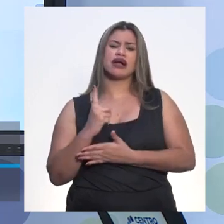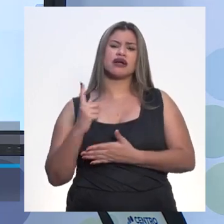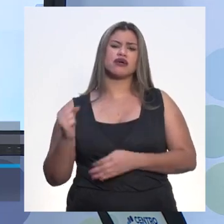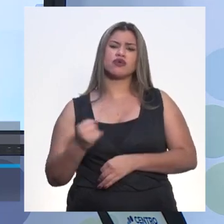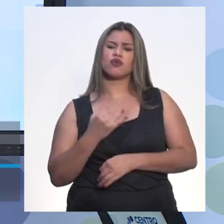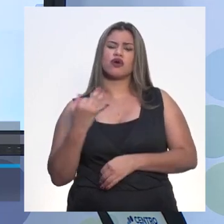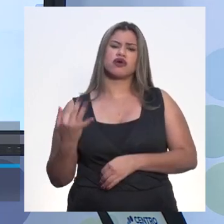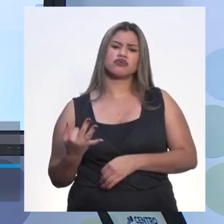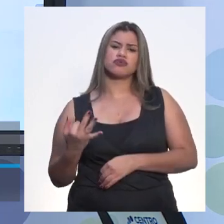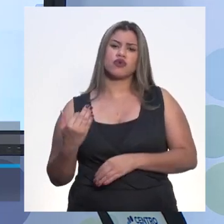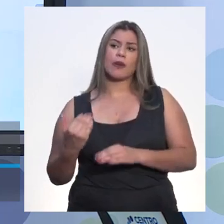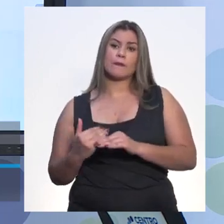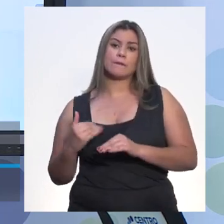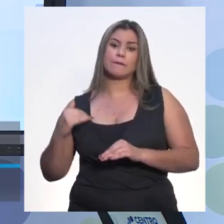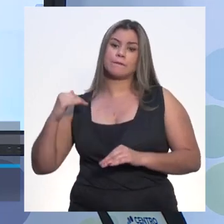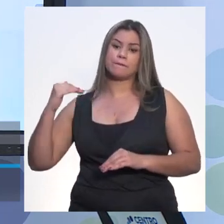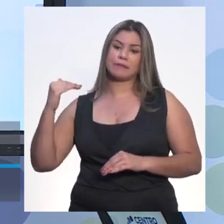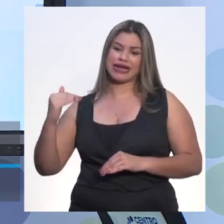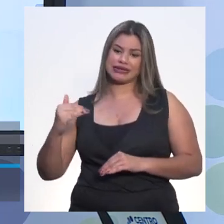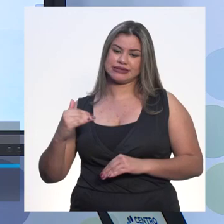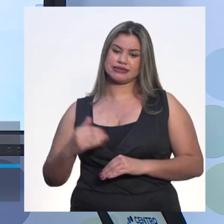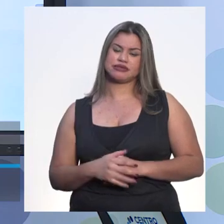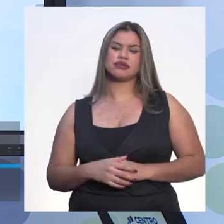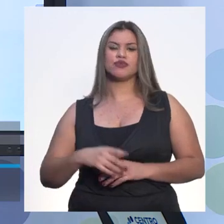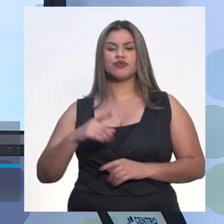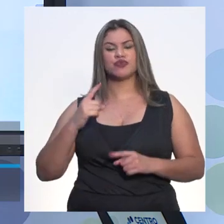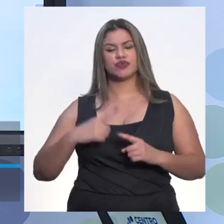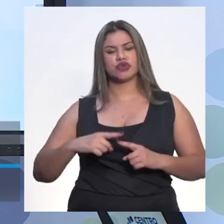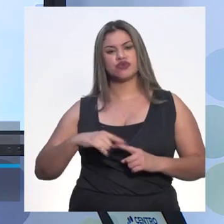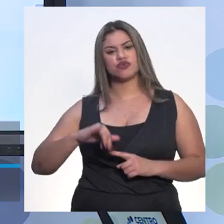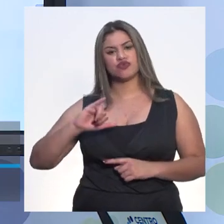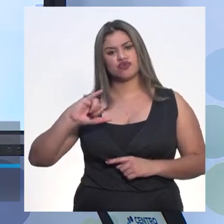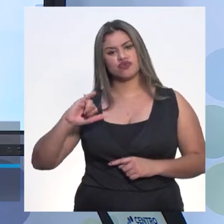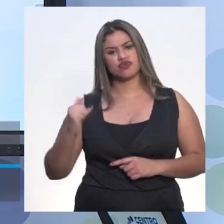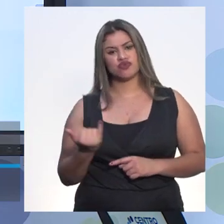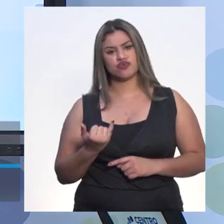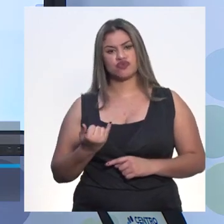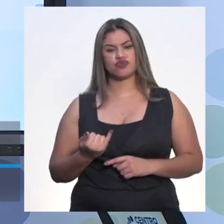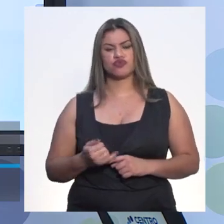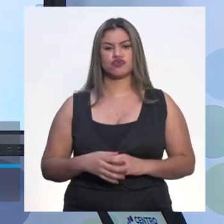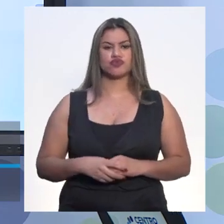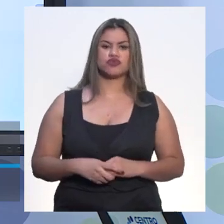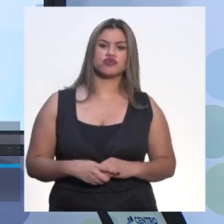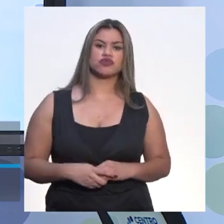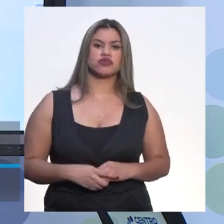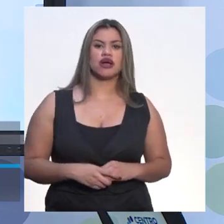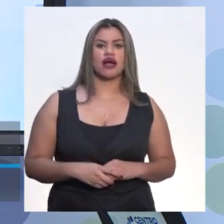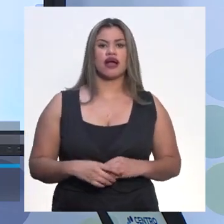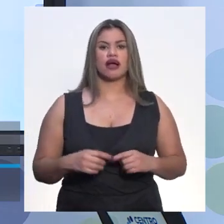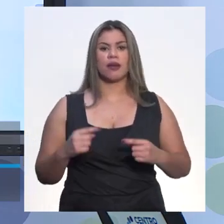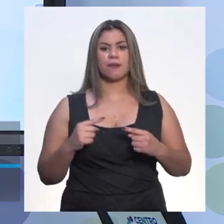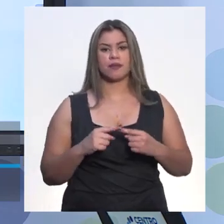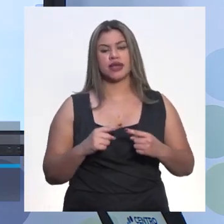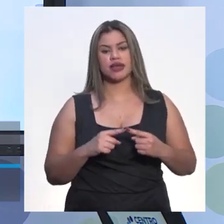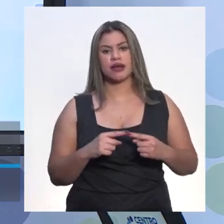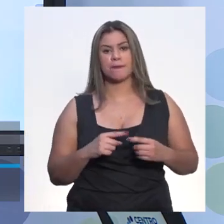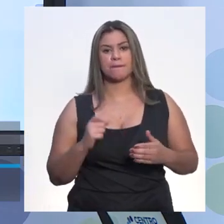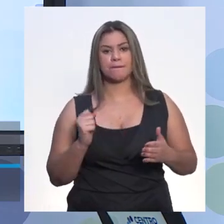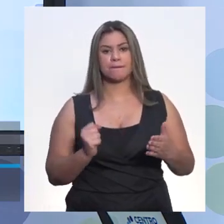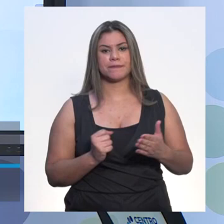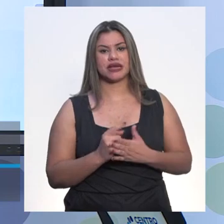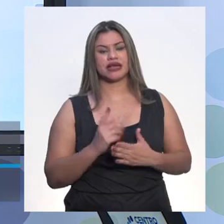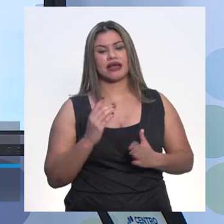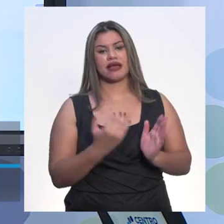que pagar a mais, né? Porque a ideia do juro é isso, né, Jonas? É o pagar a mais em cima